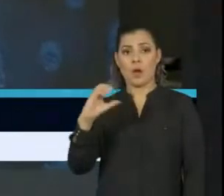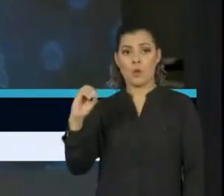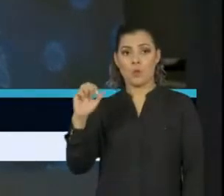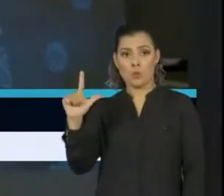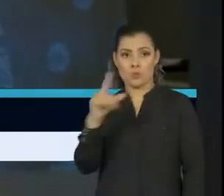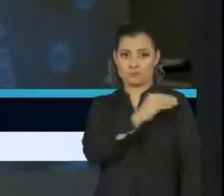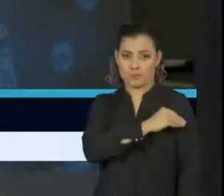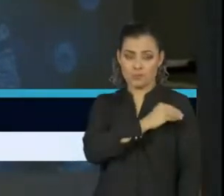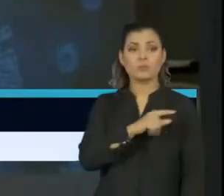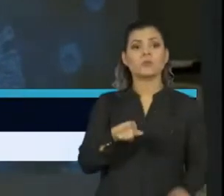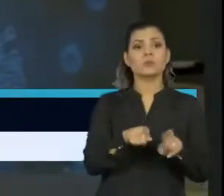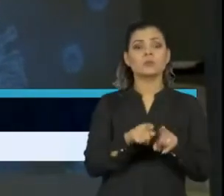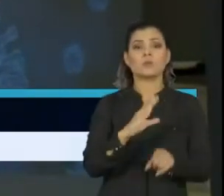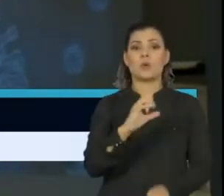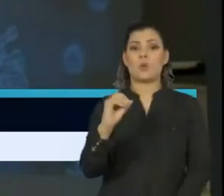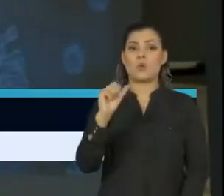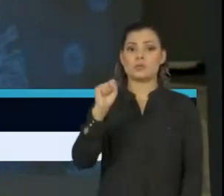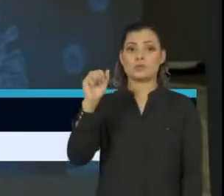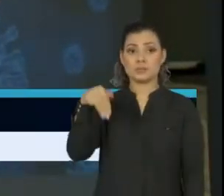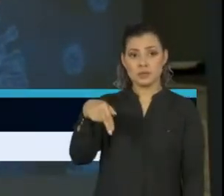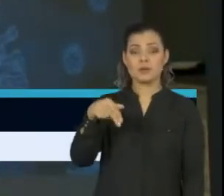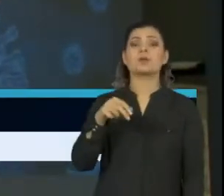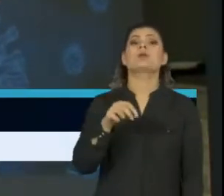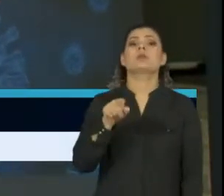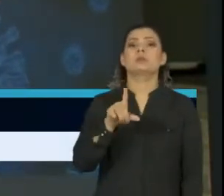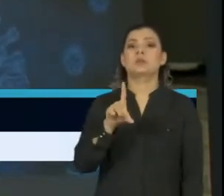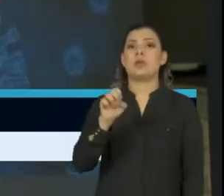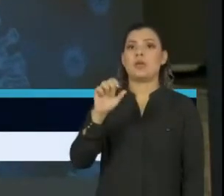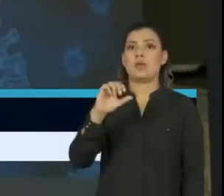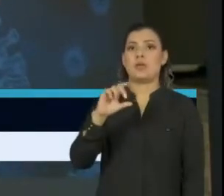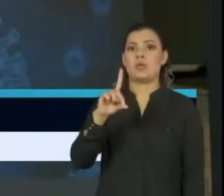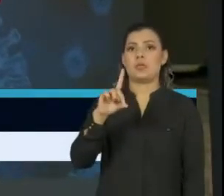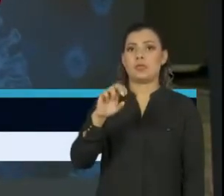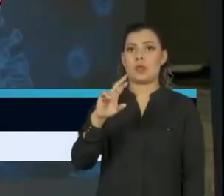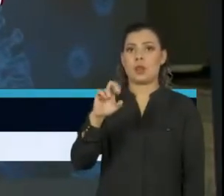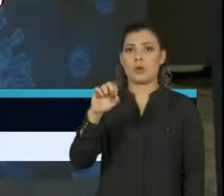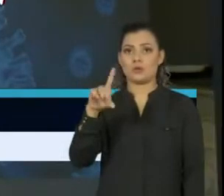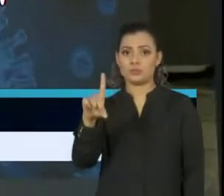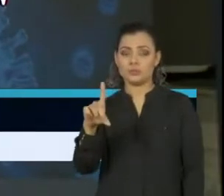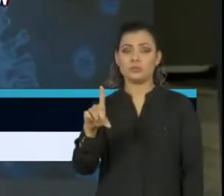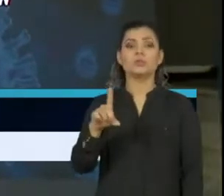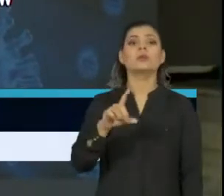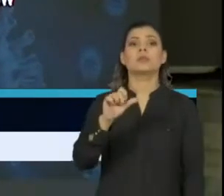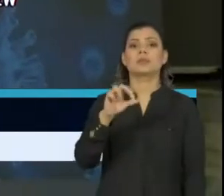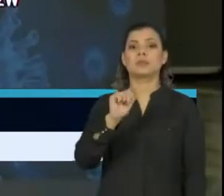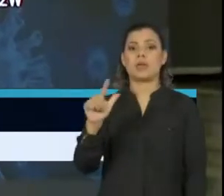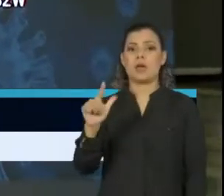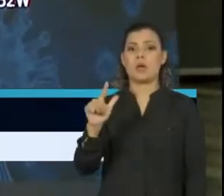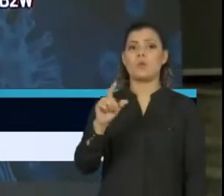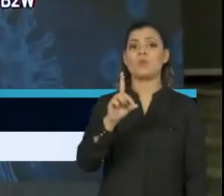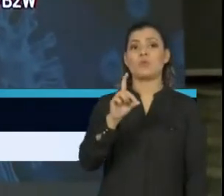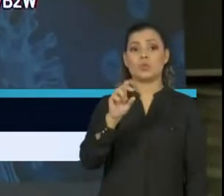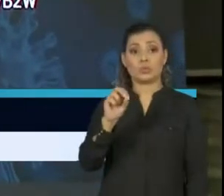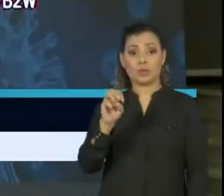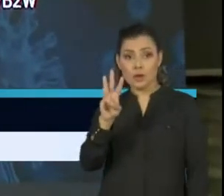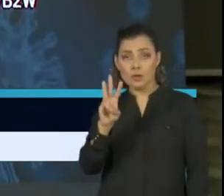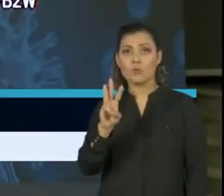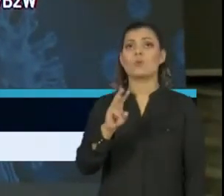Raizen, Datalogics, Deloitte, Descarpac, Down, Doutor